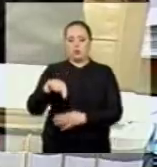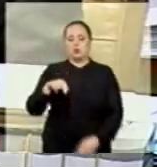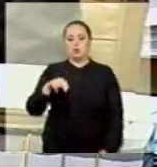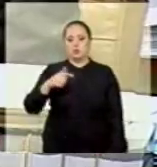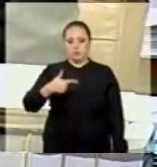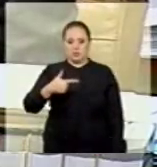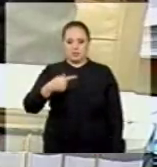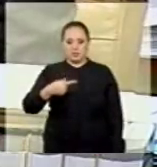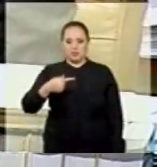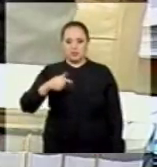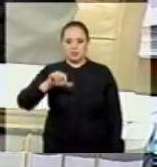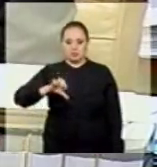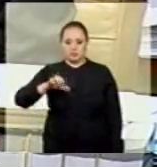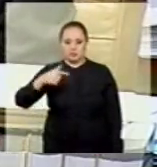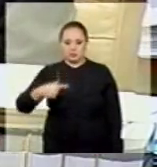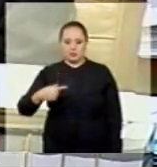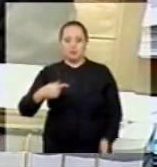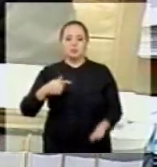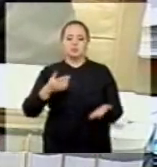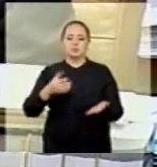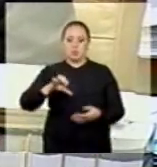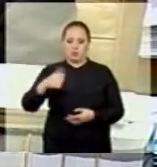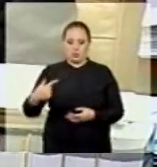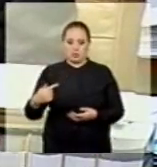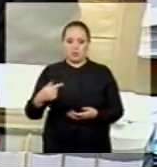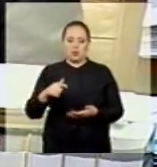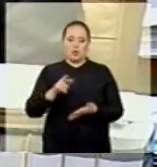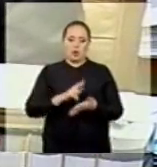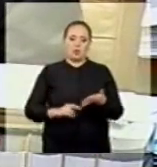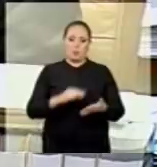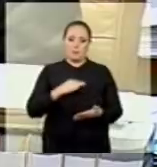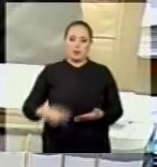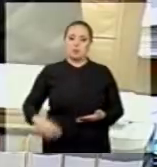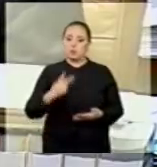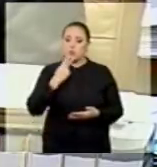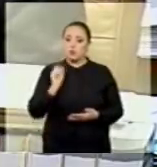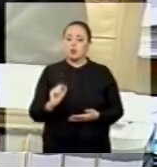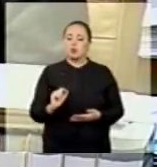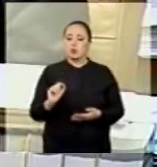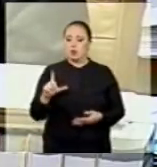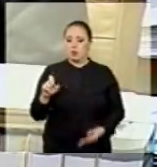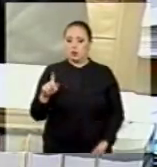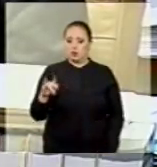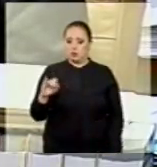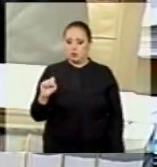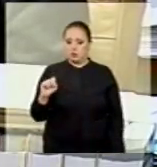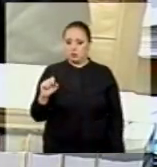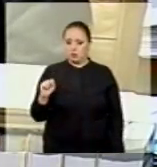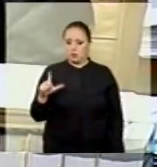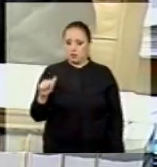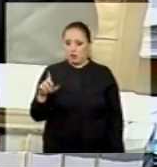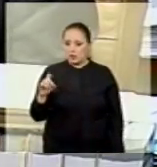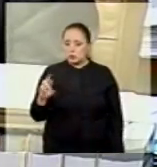2797, de que foi relator ministro, o eminente ministro da República pertence, advertiu que o legislador não pode, a pretexto